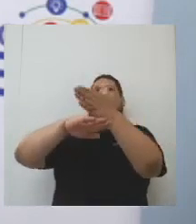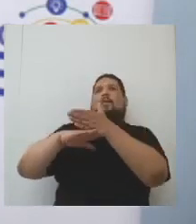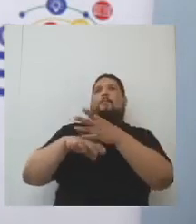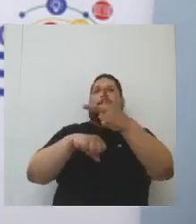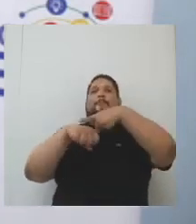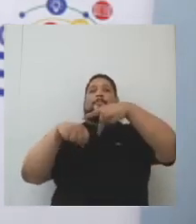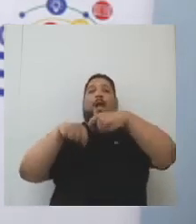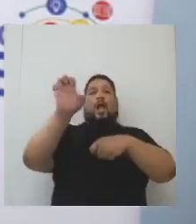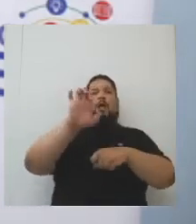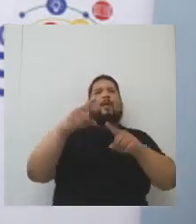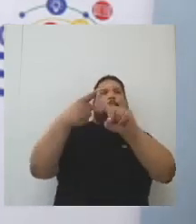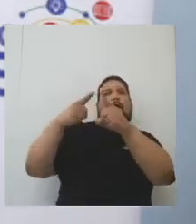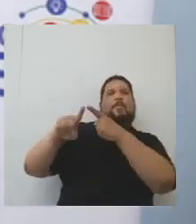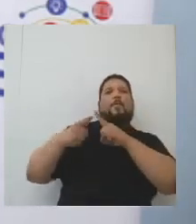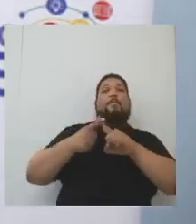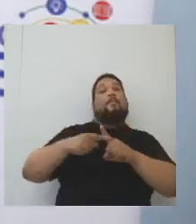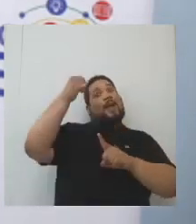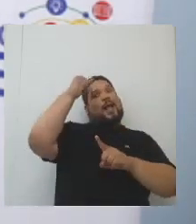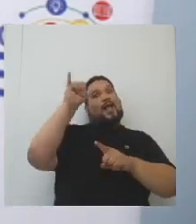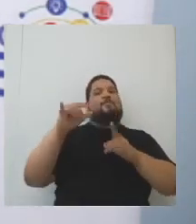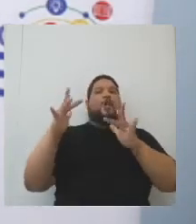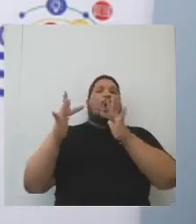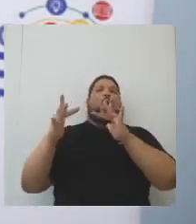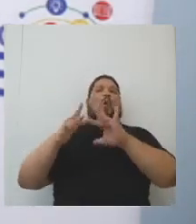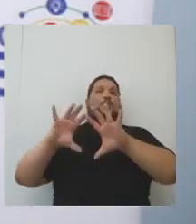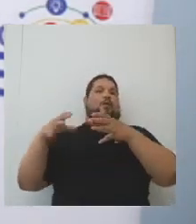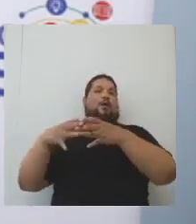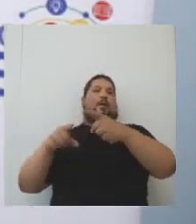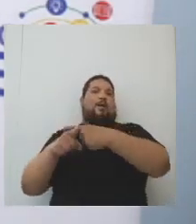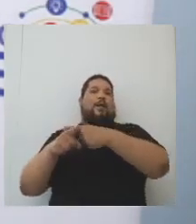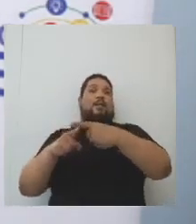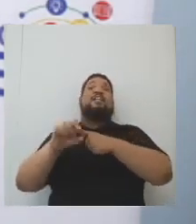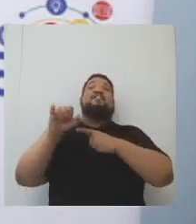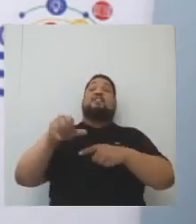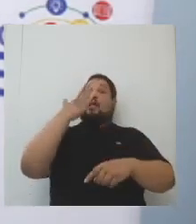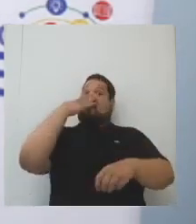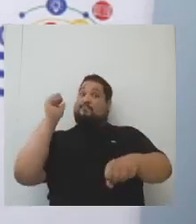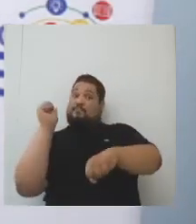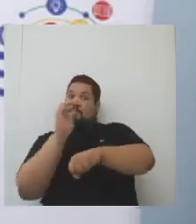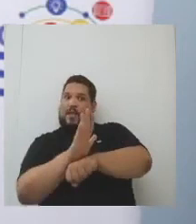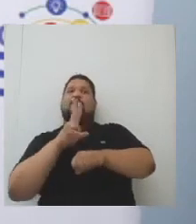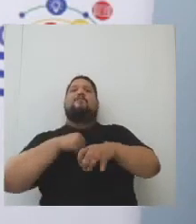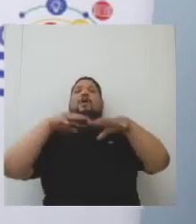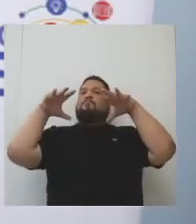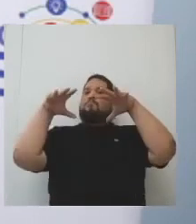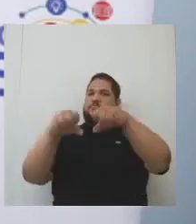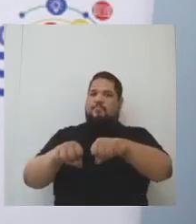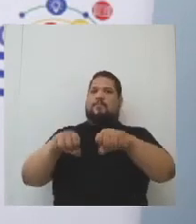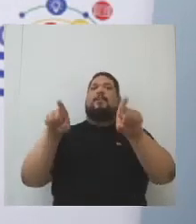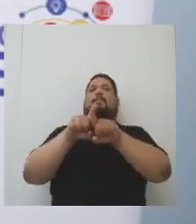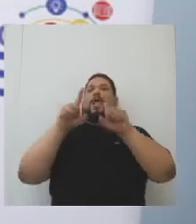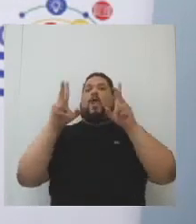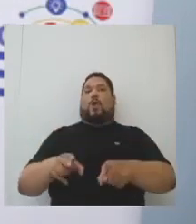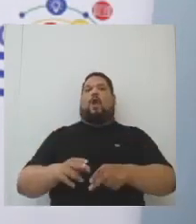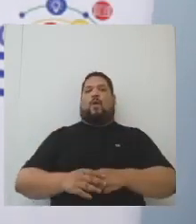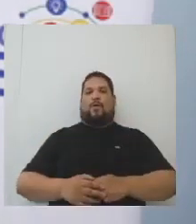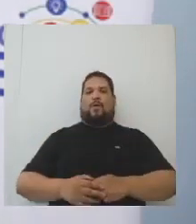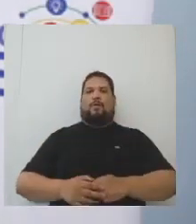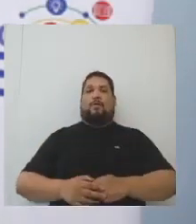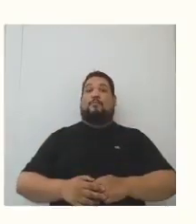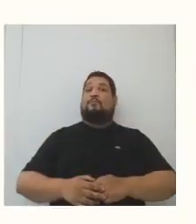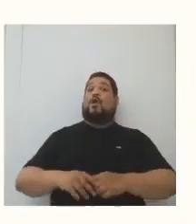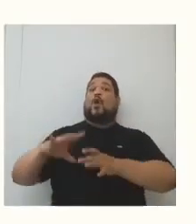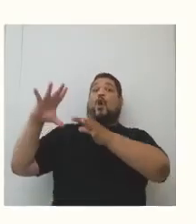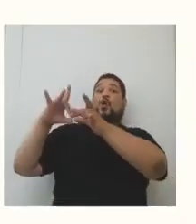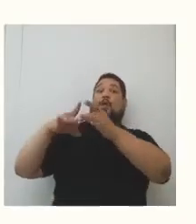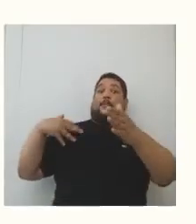relações comerciais com a Inglaterra, sob pena de desobediência e invasão. E aí o que é que nós temos nesse contexto?